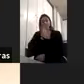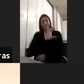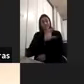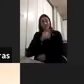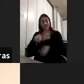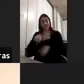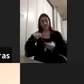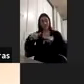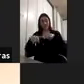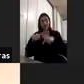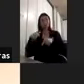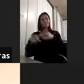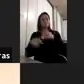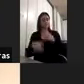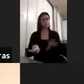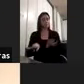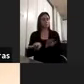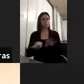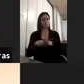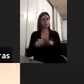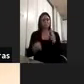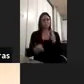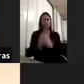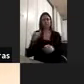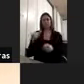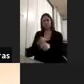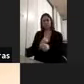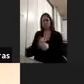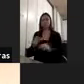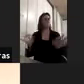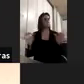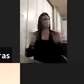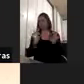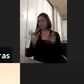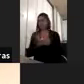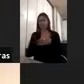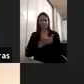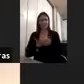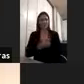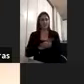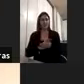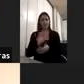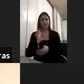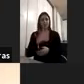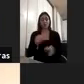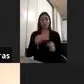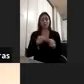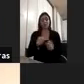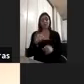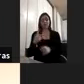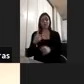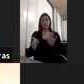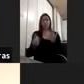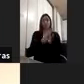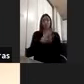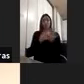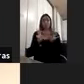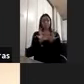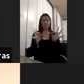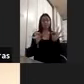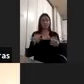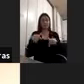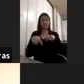ficar criando mecanismos para reduzir emprego, entendeu? Então, o trabalhador tem que começar a ficar mais atento. Nós